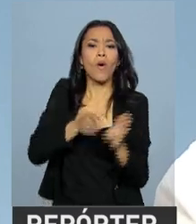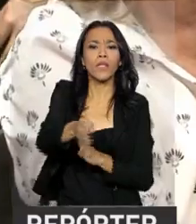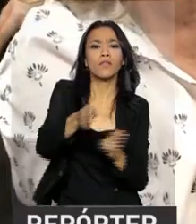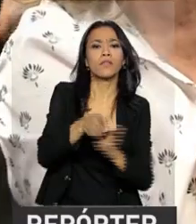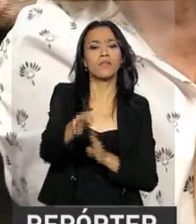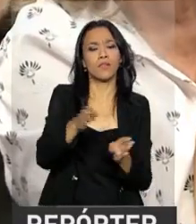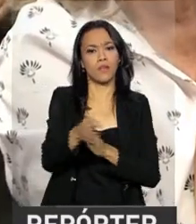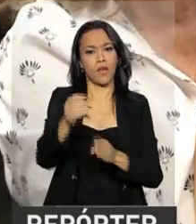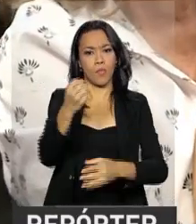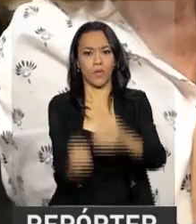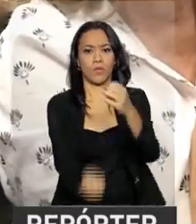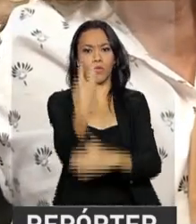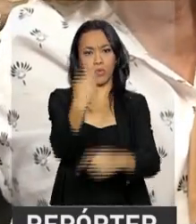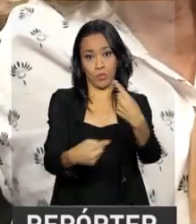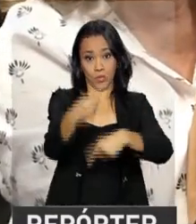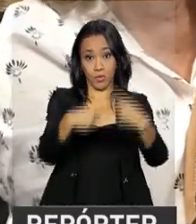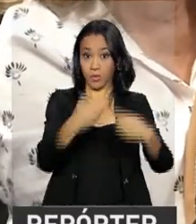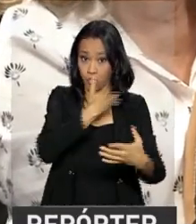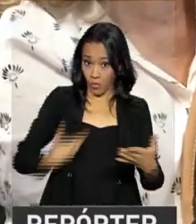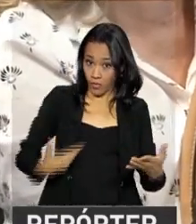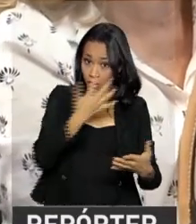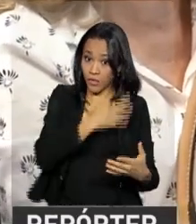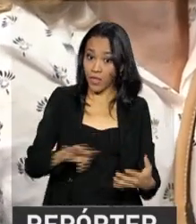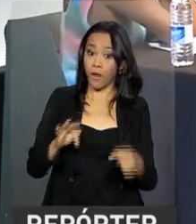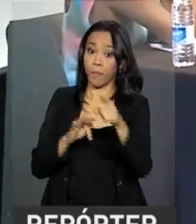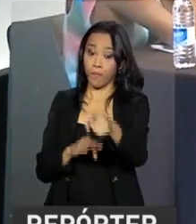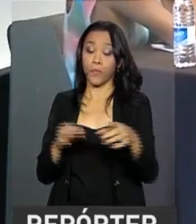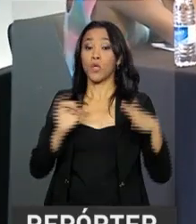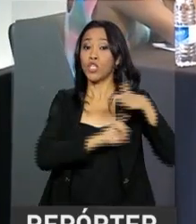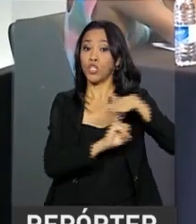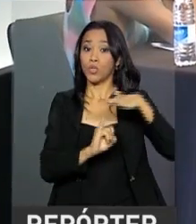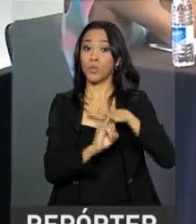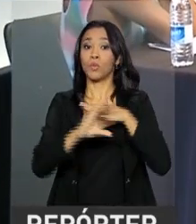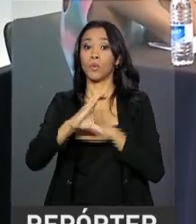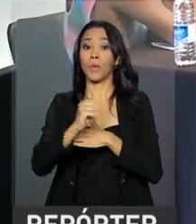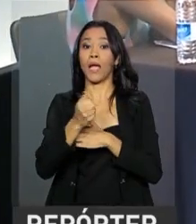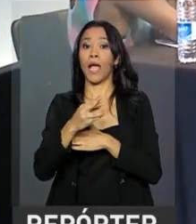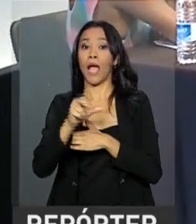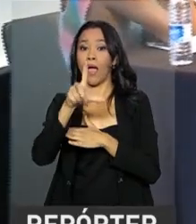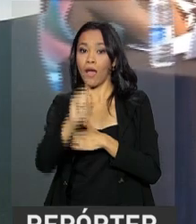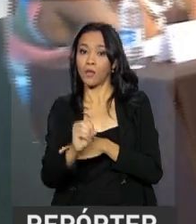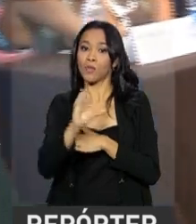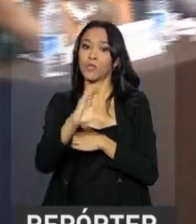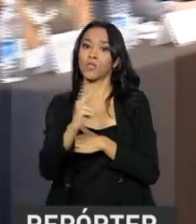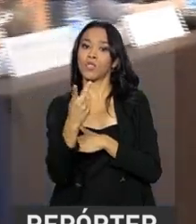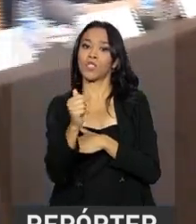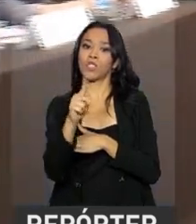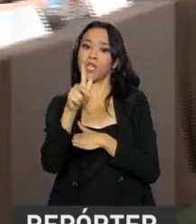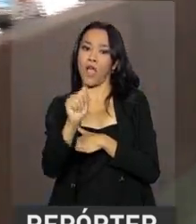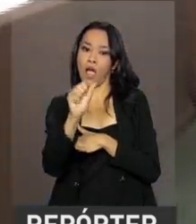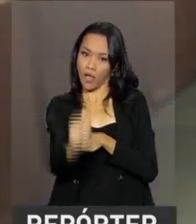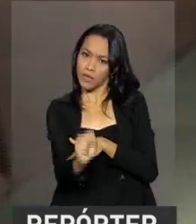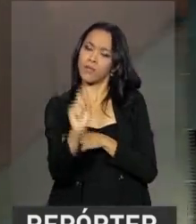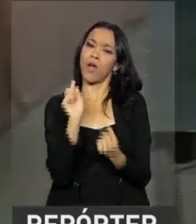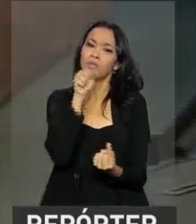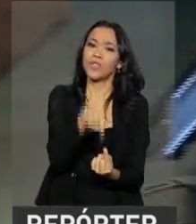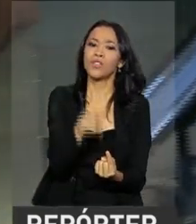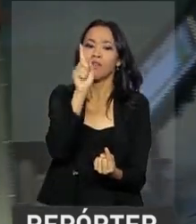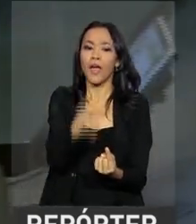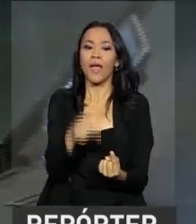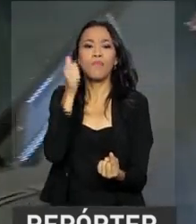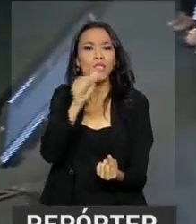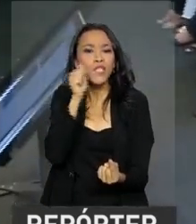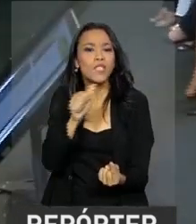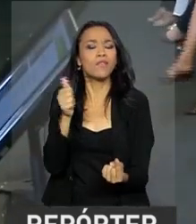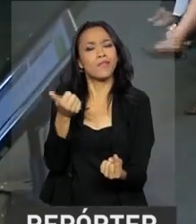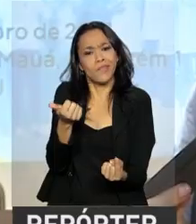federal. Durante o debate, o Instituto Carlos Chagas apresentou o projeto que tem como objetivo resgatar meninas que